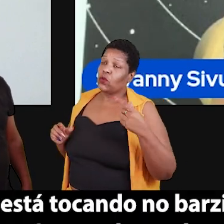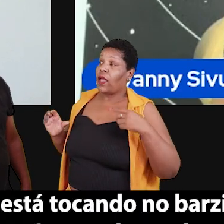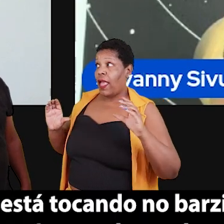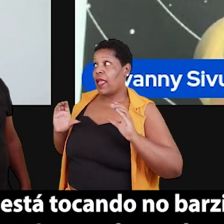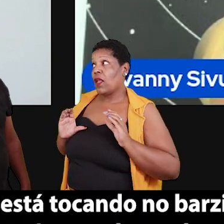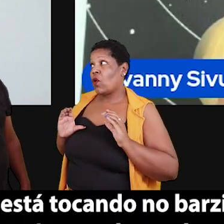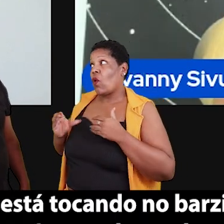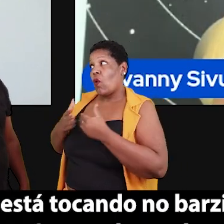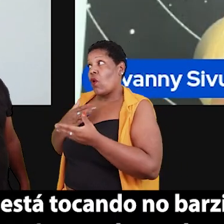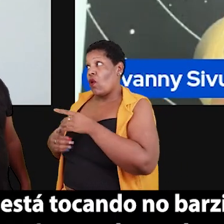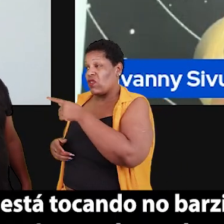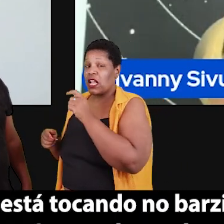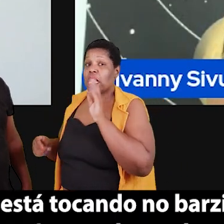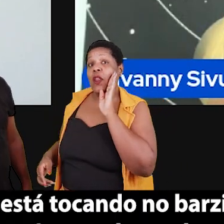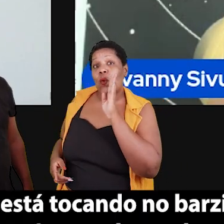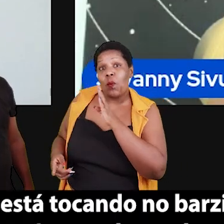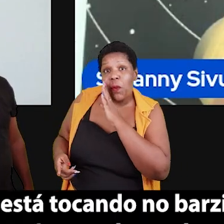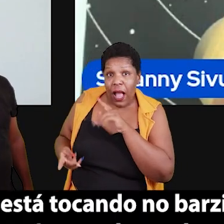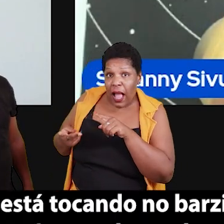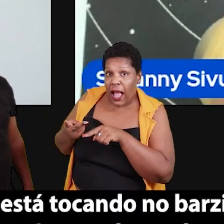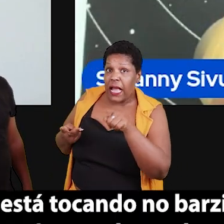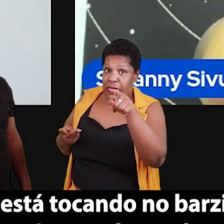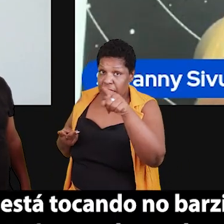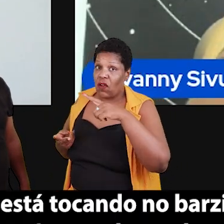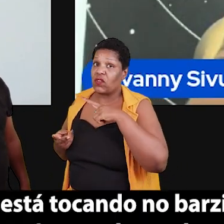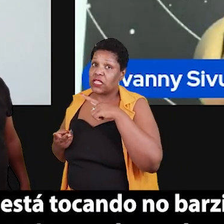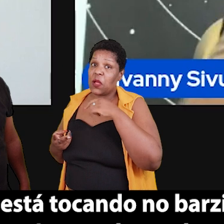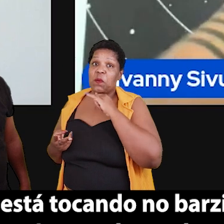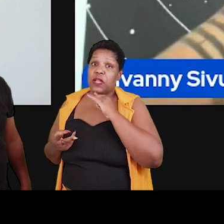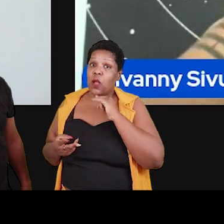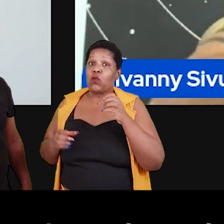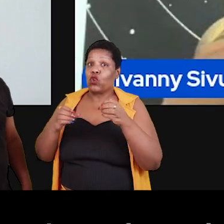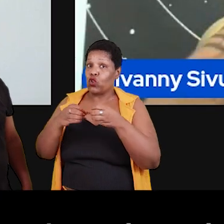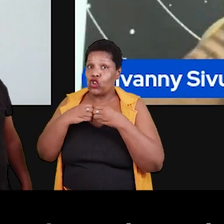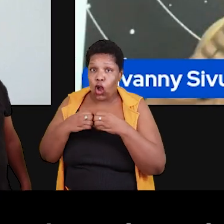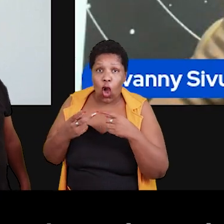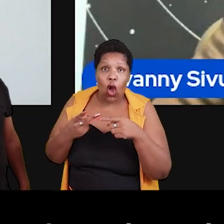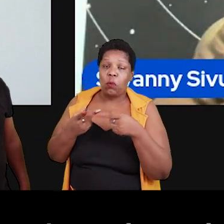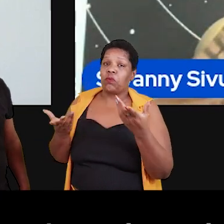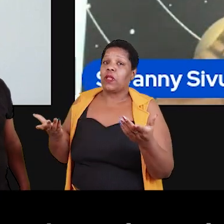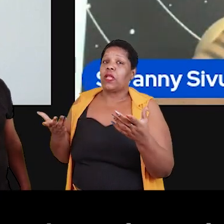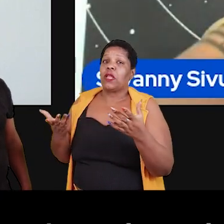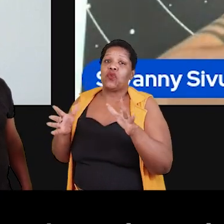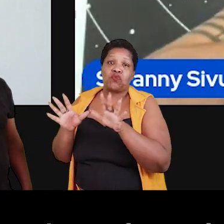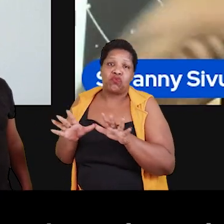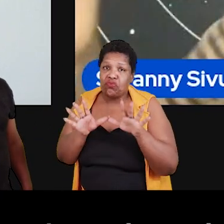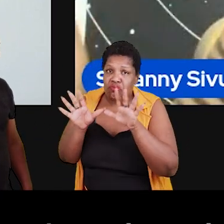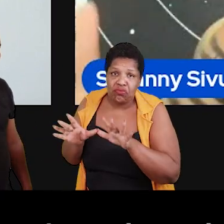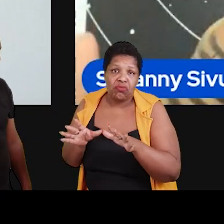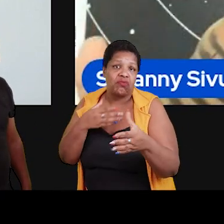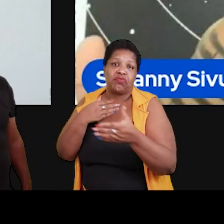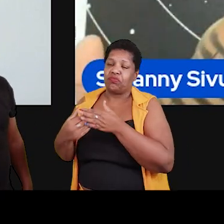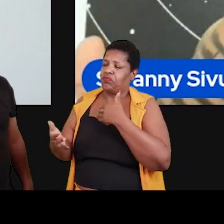tá? Seja você que está tocando no barzinho, seja você que está tocando no shopping, seja você que está tocando